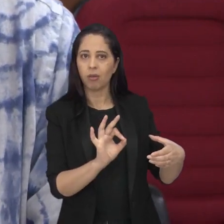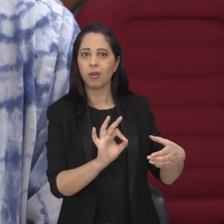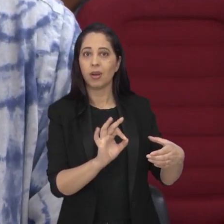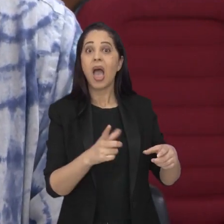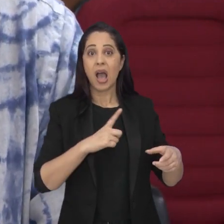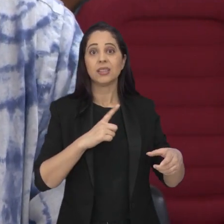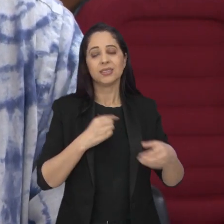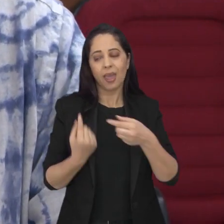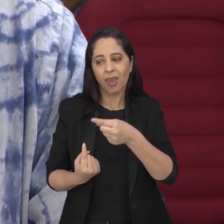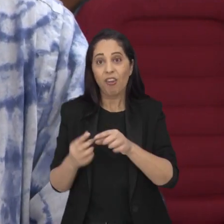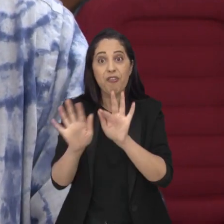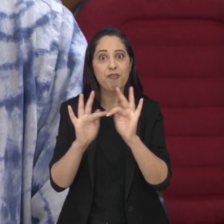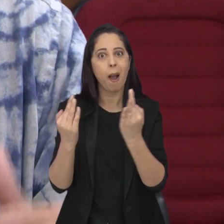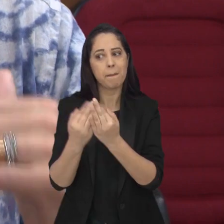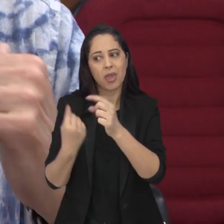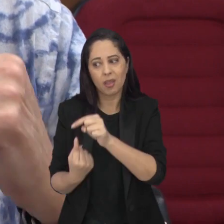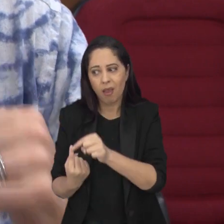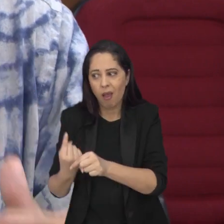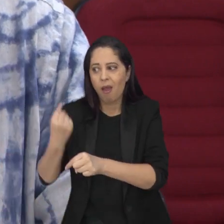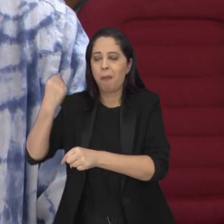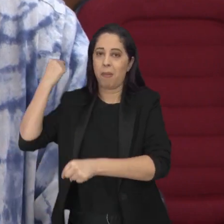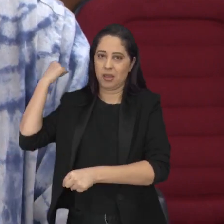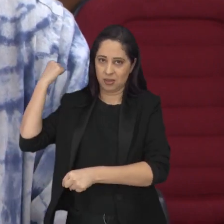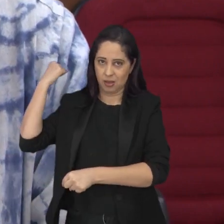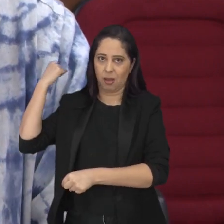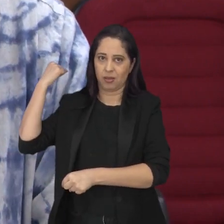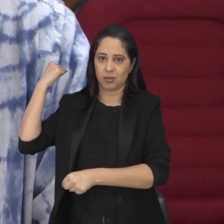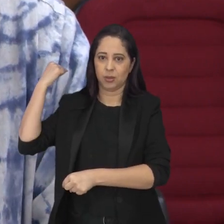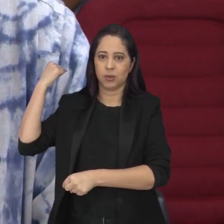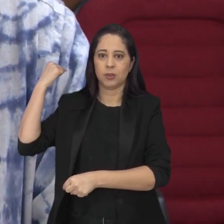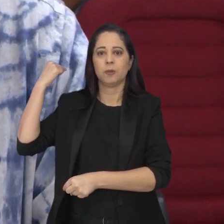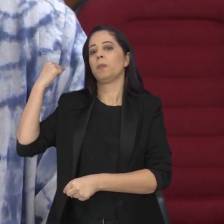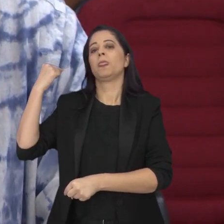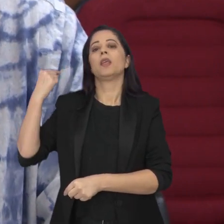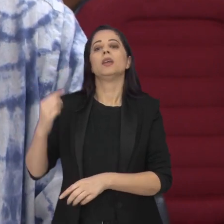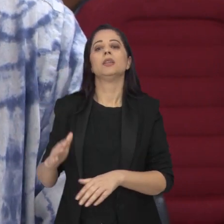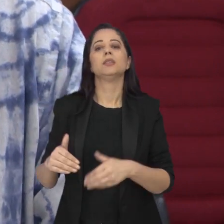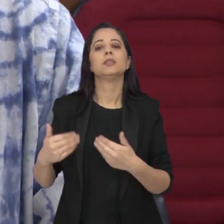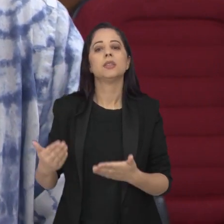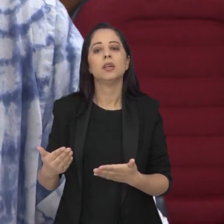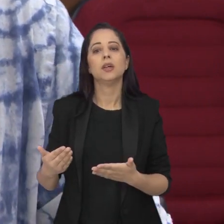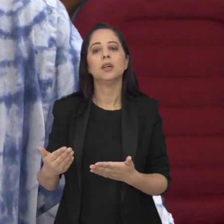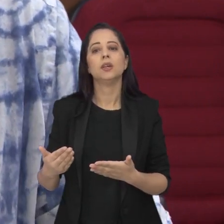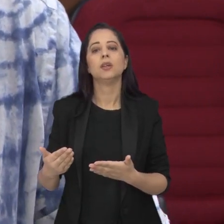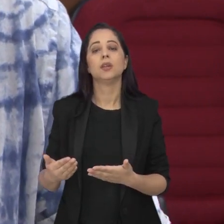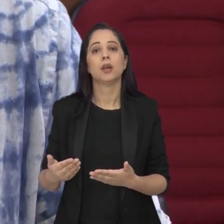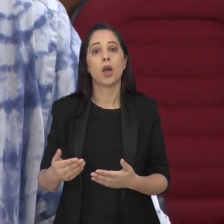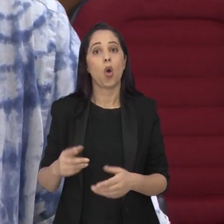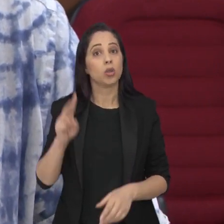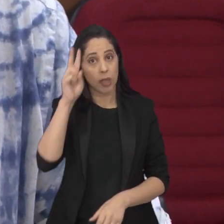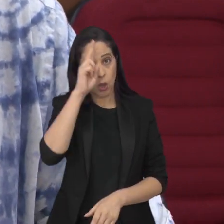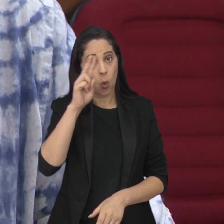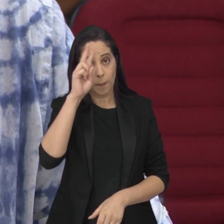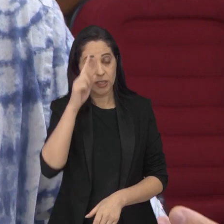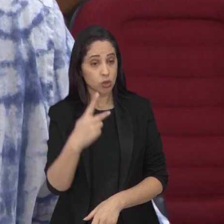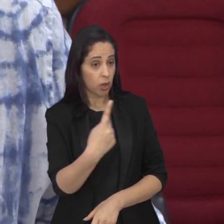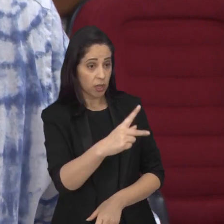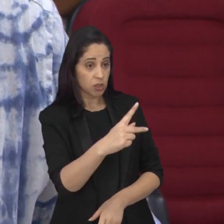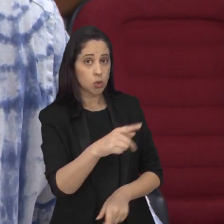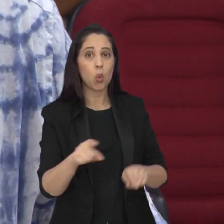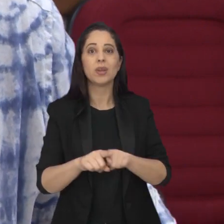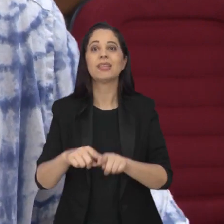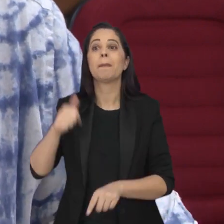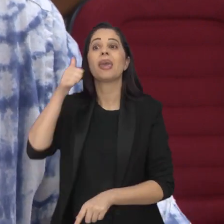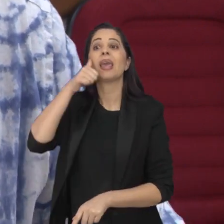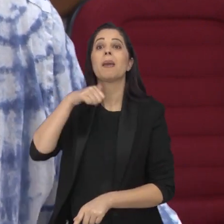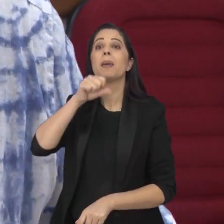nada, entendeu? Você tem toda uma bagagem histórica, né? E que tanto sua quanto dos